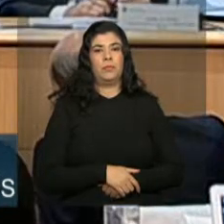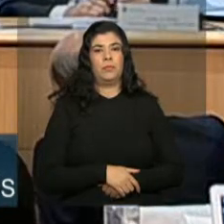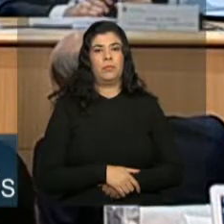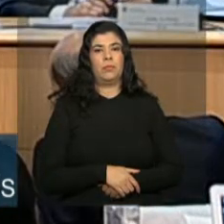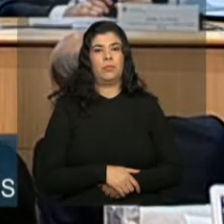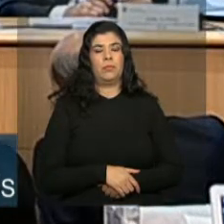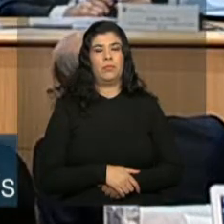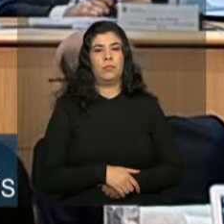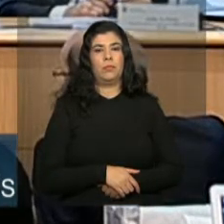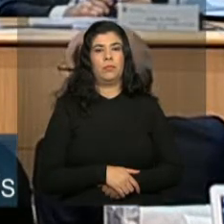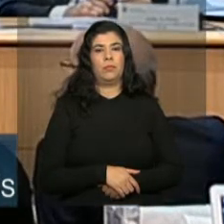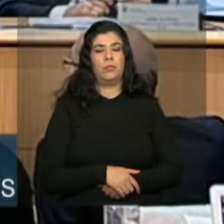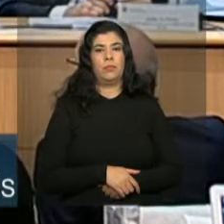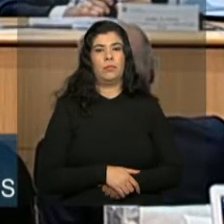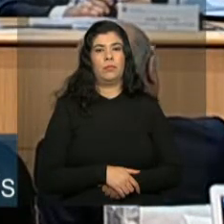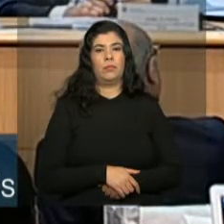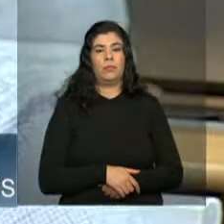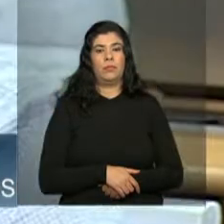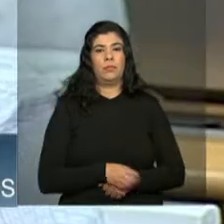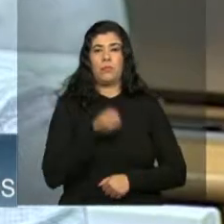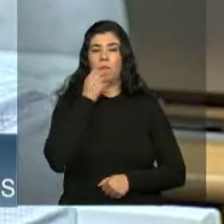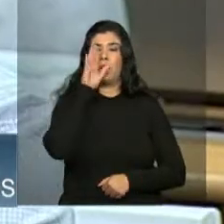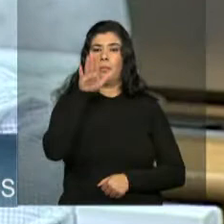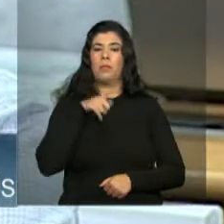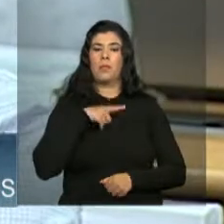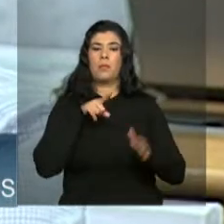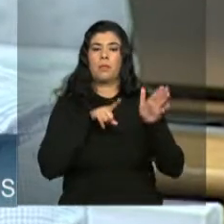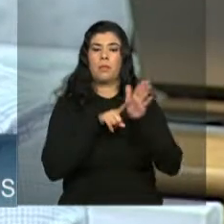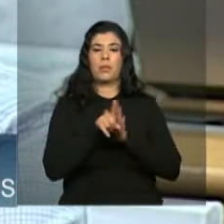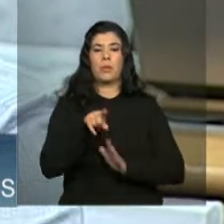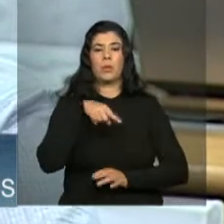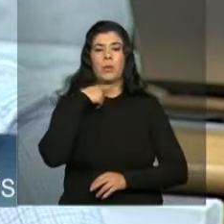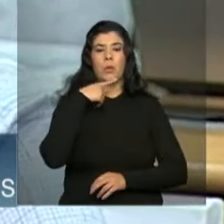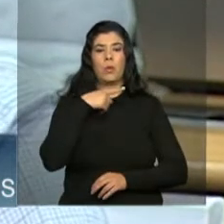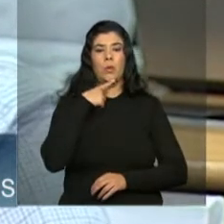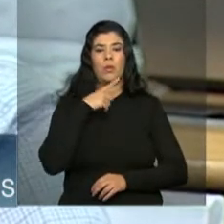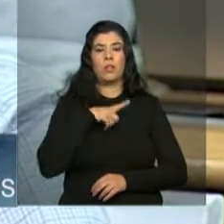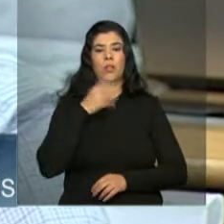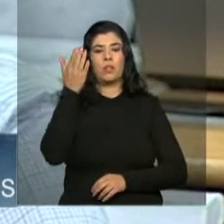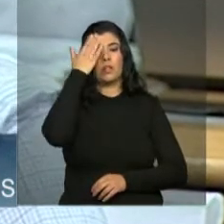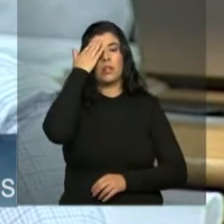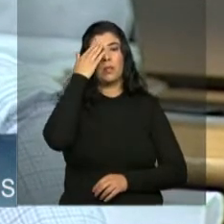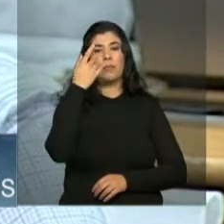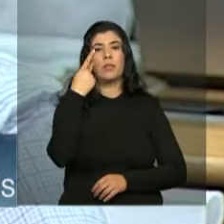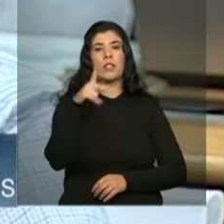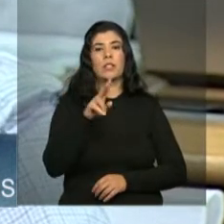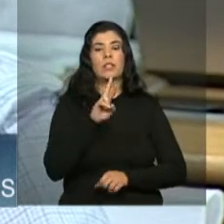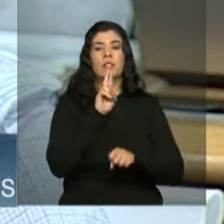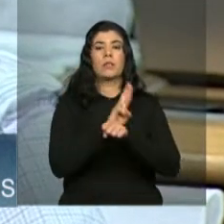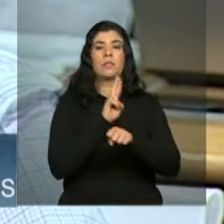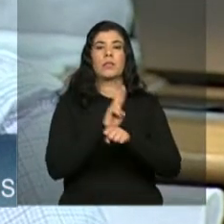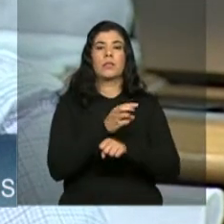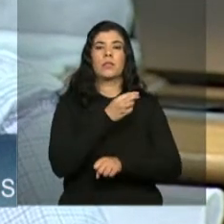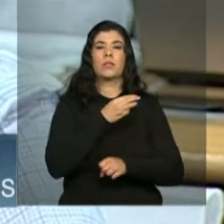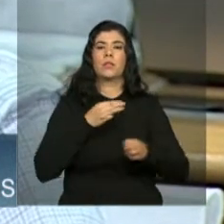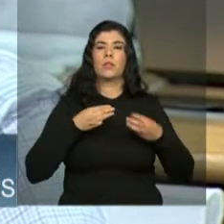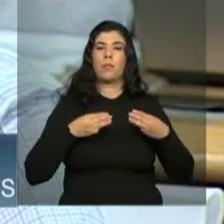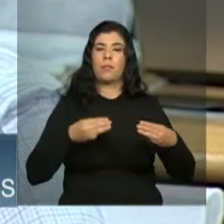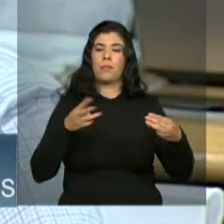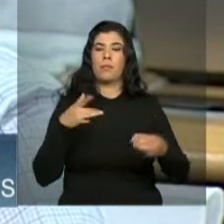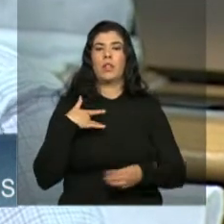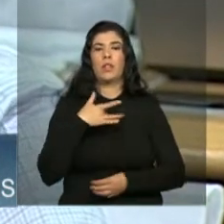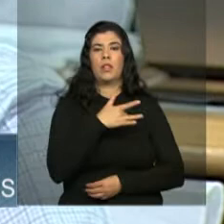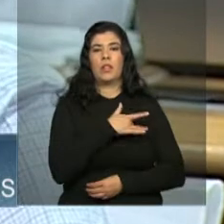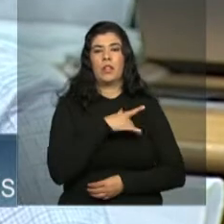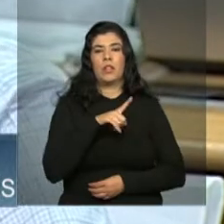Oi boa tarde eu gostaria de tirar uma dúvida a expectativa do ministério é que as medidas né Elas resulta em um